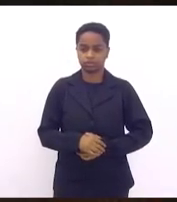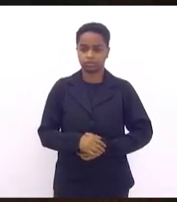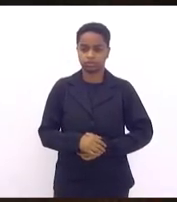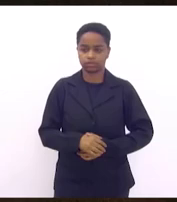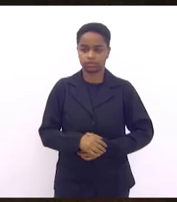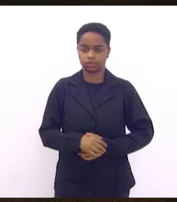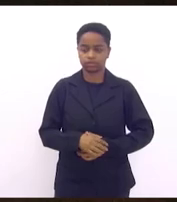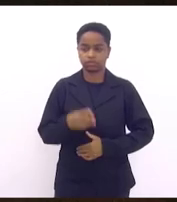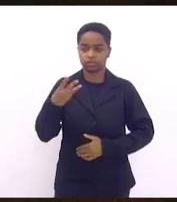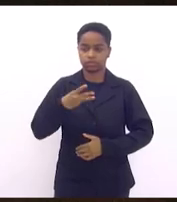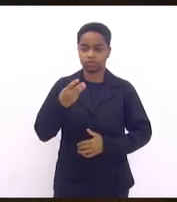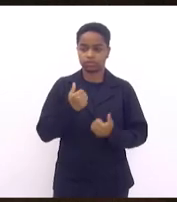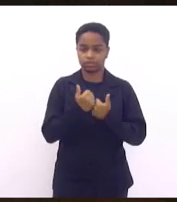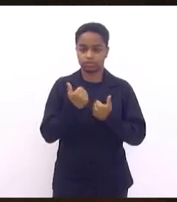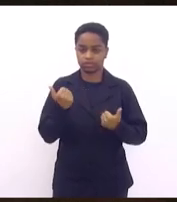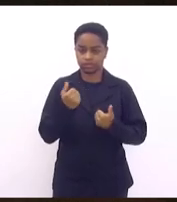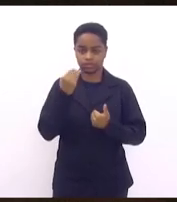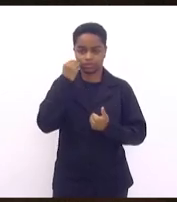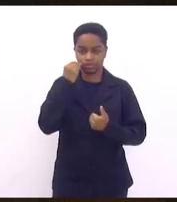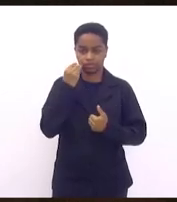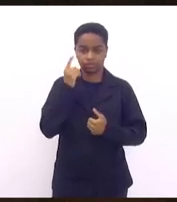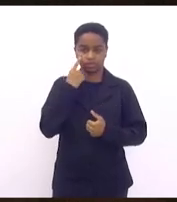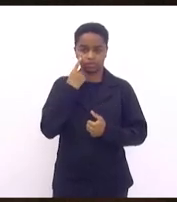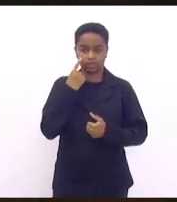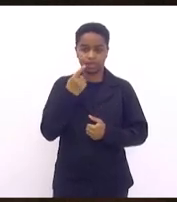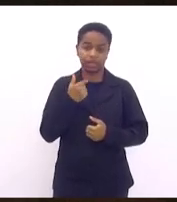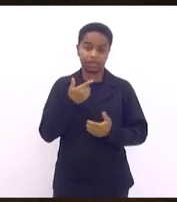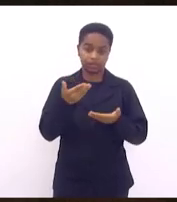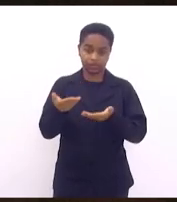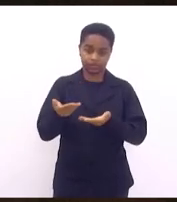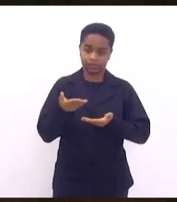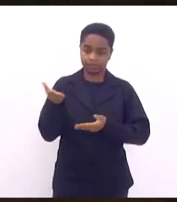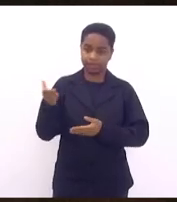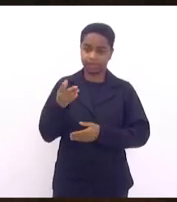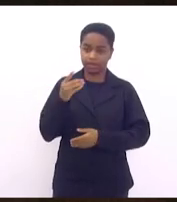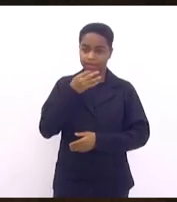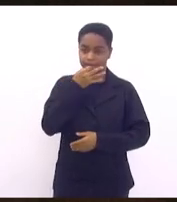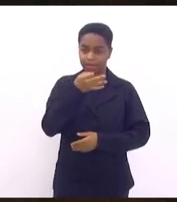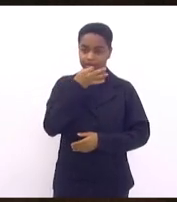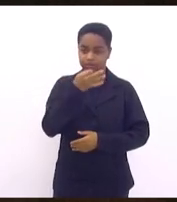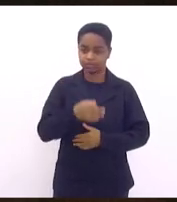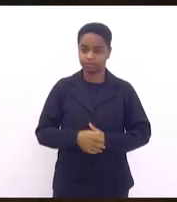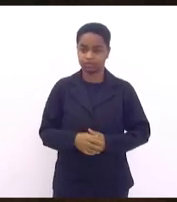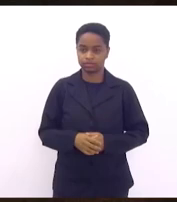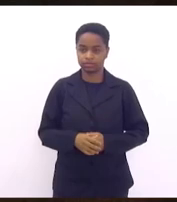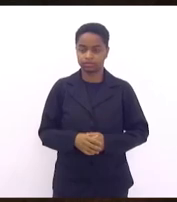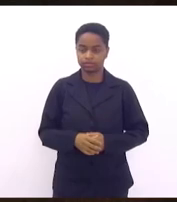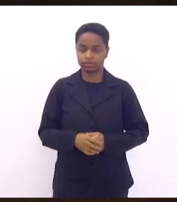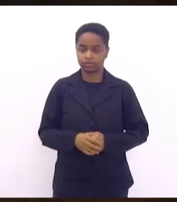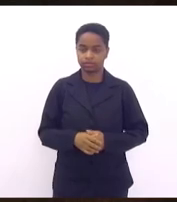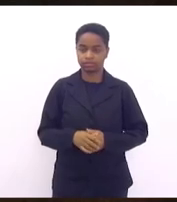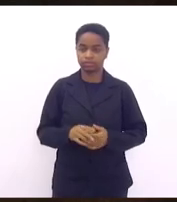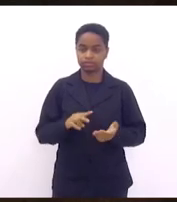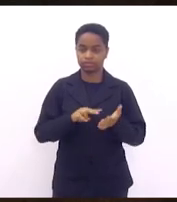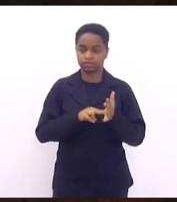terceiro suplente da parecer. Terceiro suplente está sendo convocado para dar o parecer. Isso quer dizer que tem